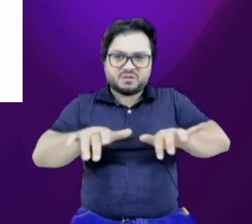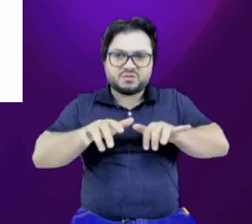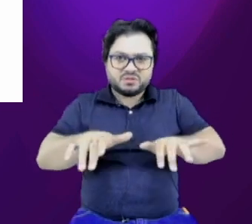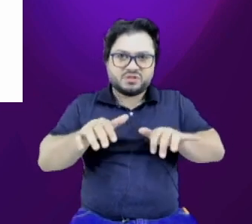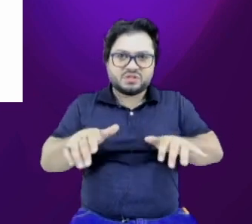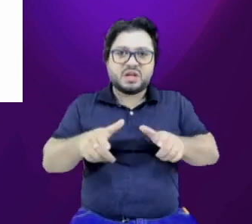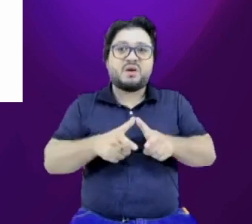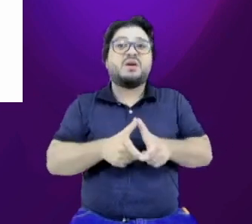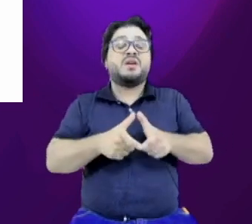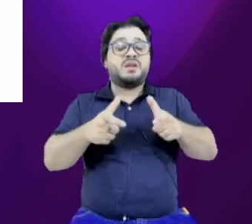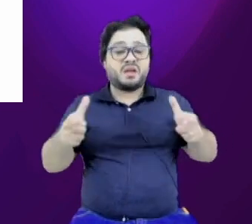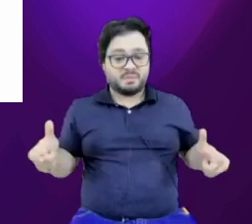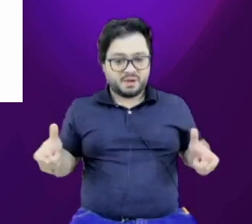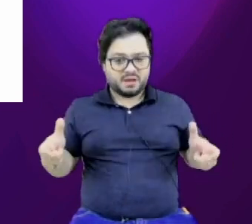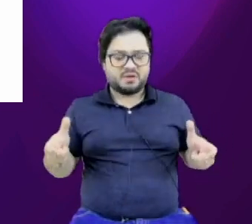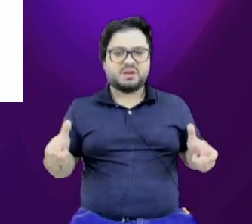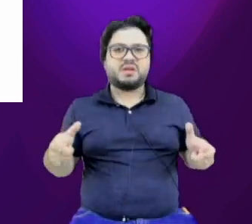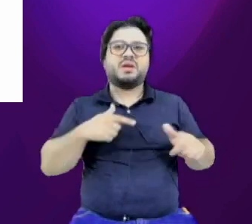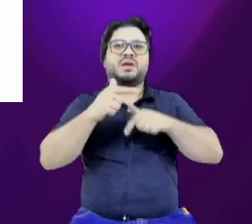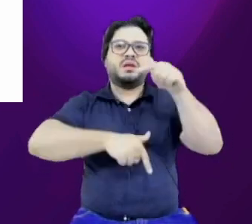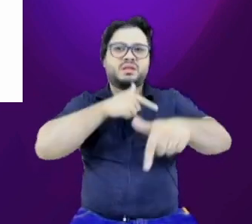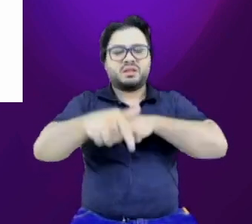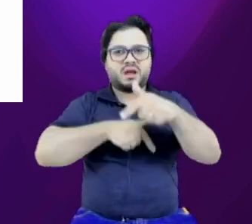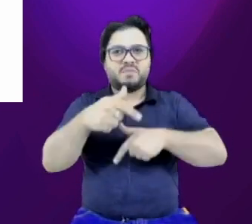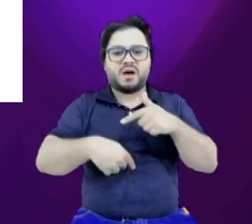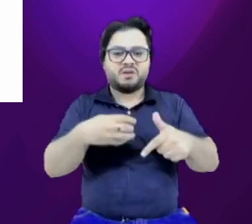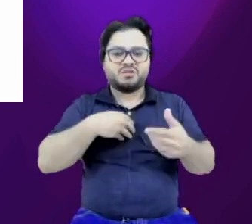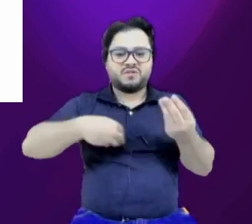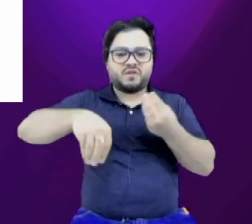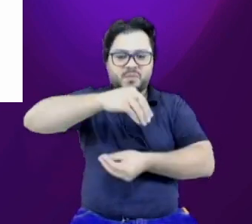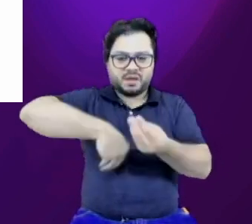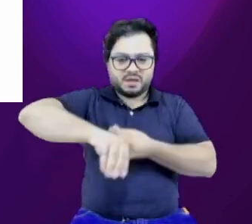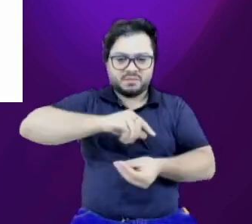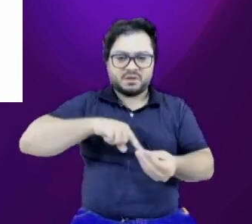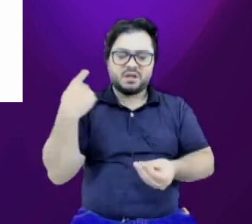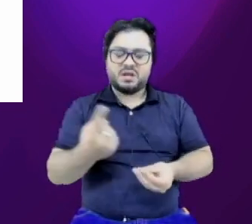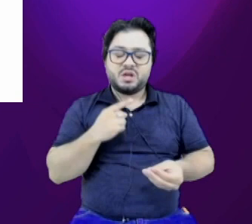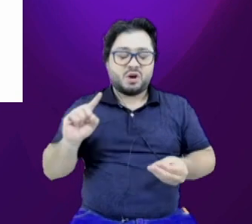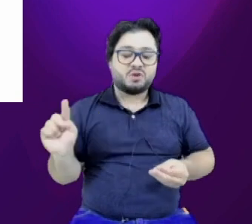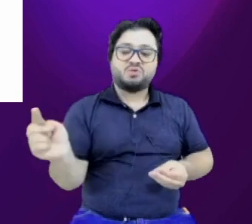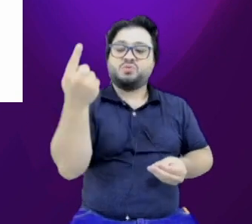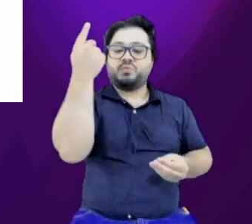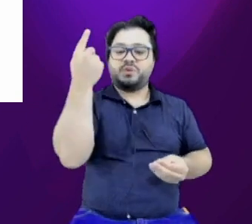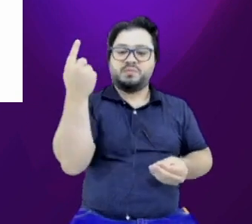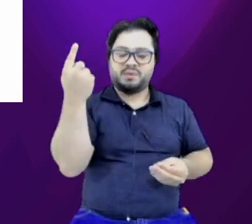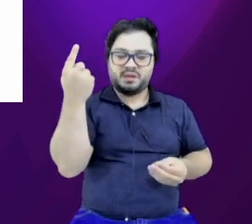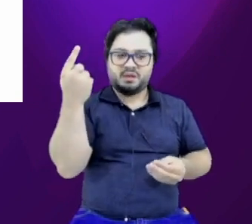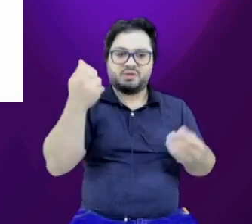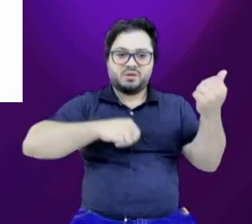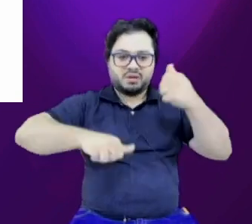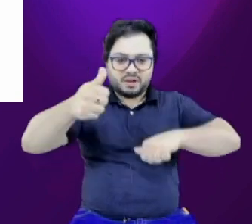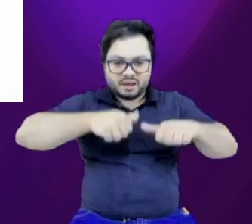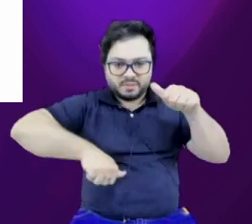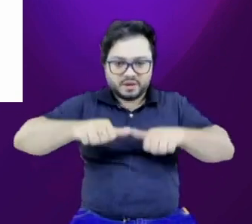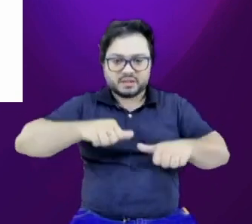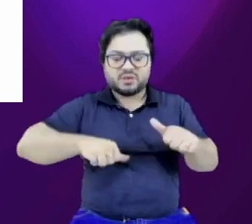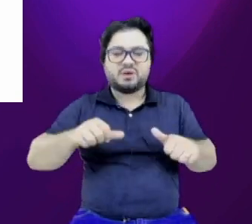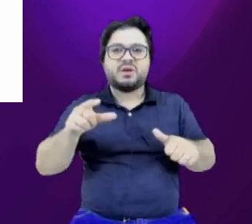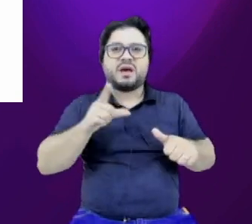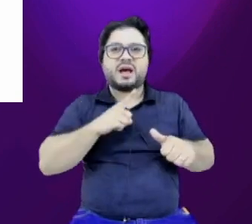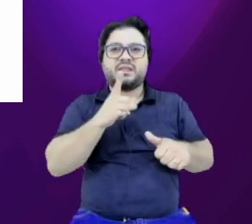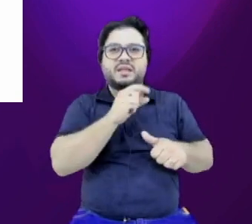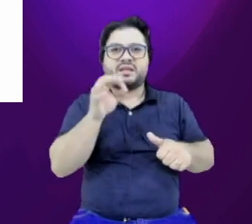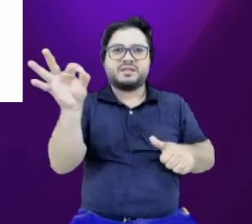a maioria deles trabalham de forma híbrida. E nós somos o primeiro laboratório a nascermos